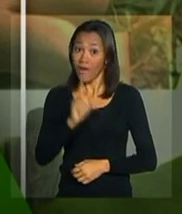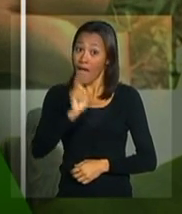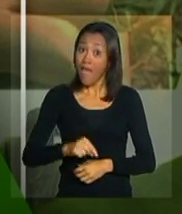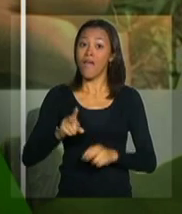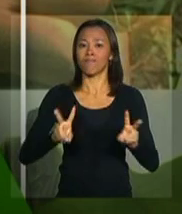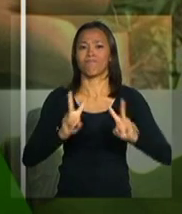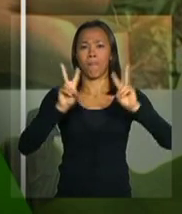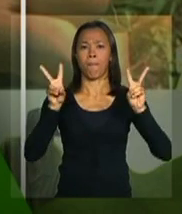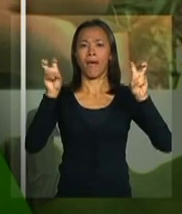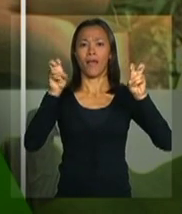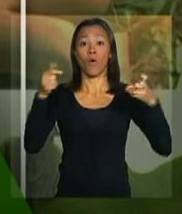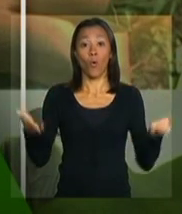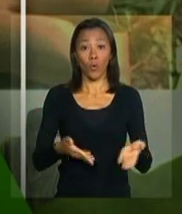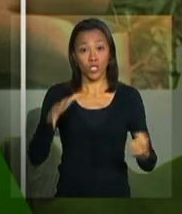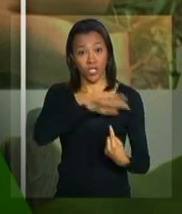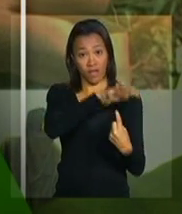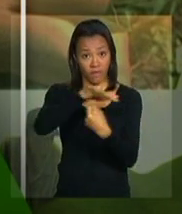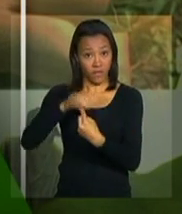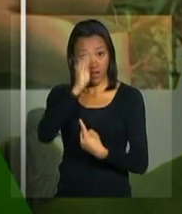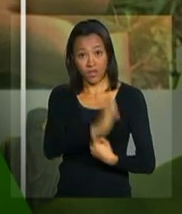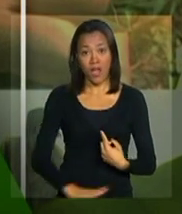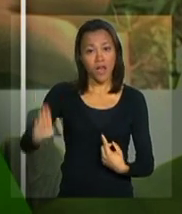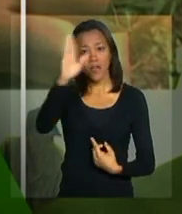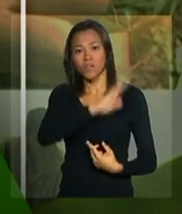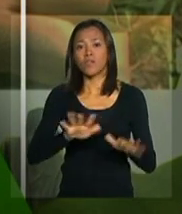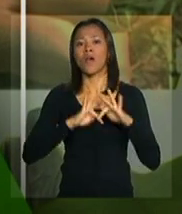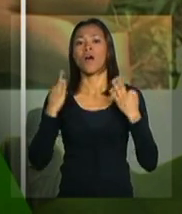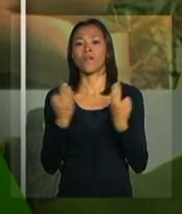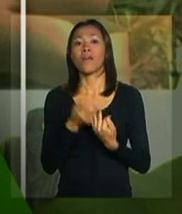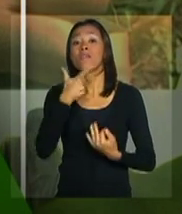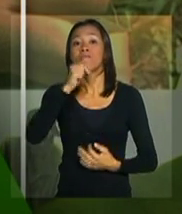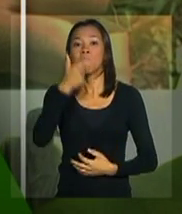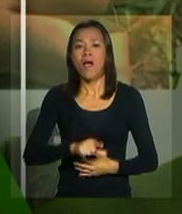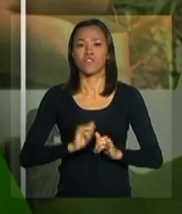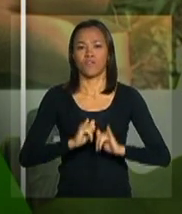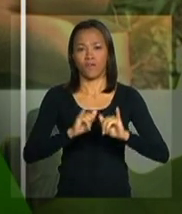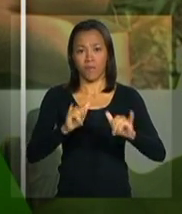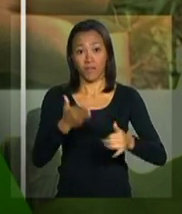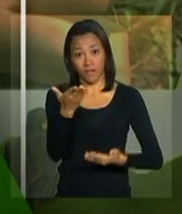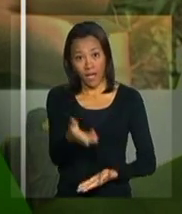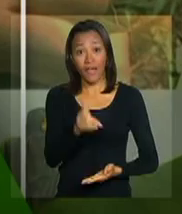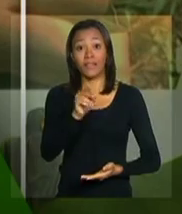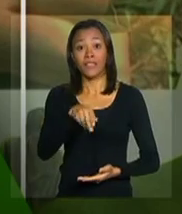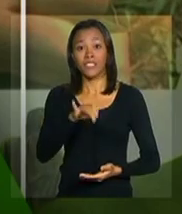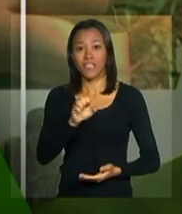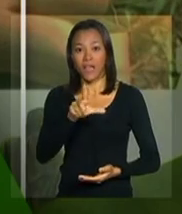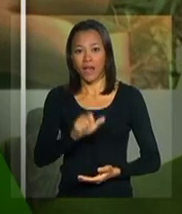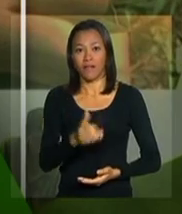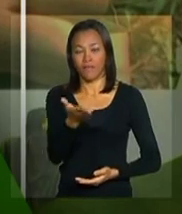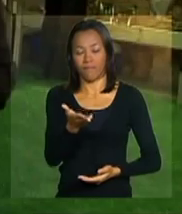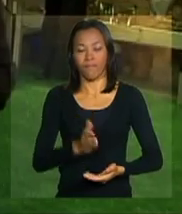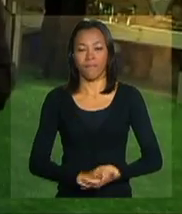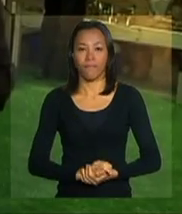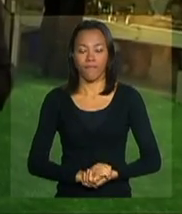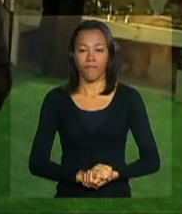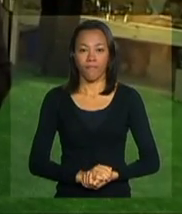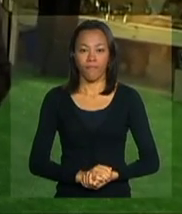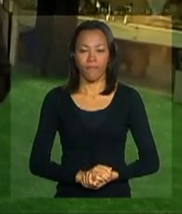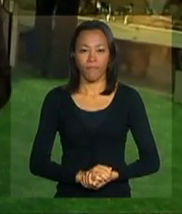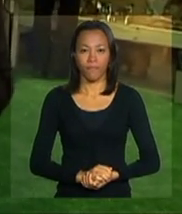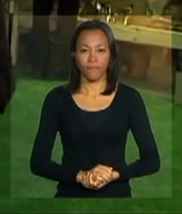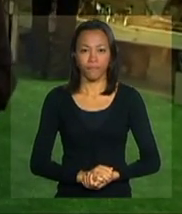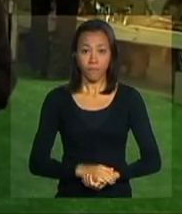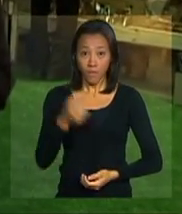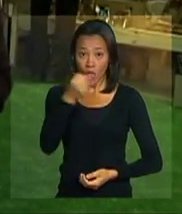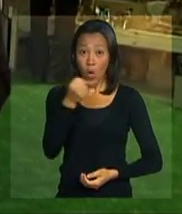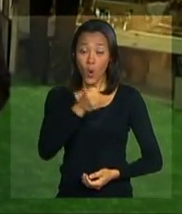destaques da 8ª edição da Feira Nacional da Agricultura Familiar. Quem traz mais detalhes para a gente é a repórter Daniela Almeida.